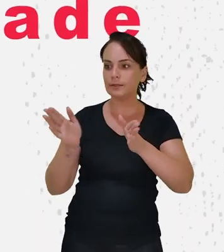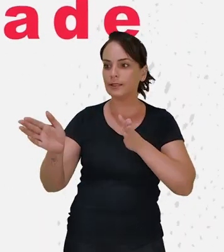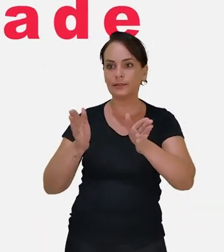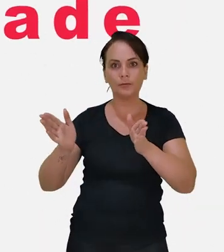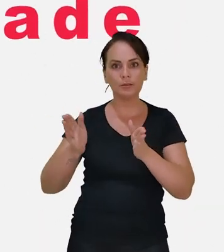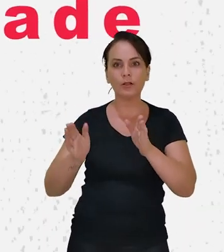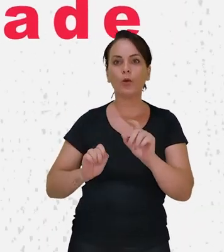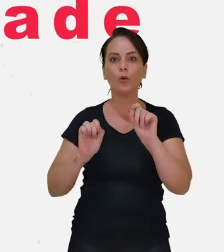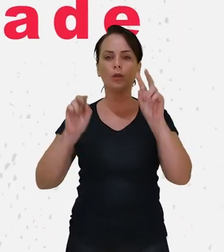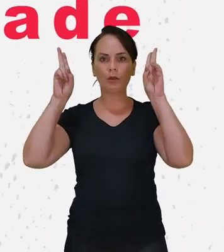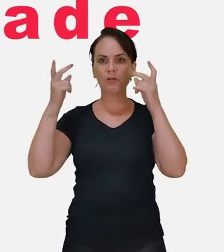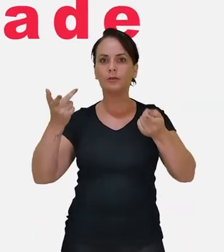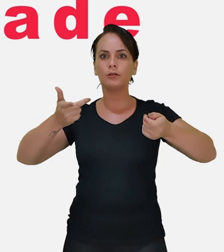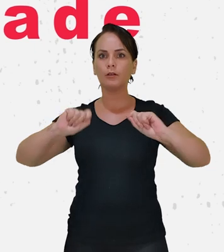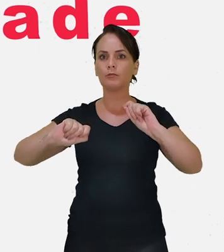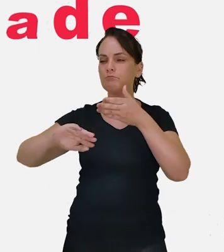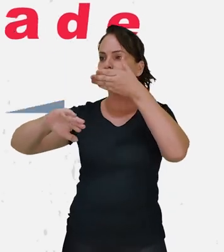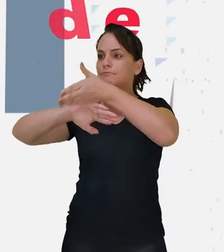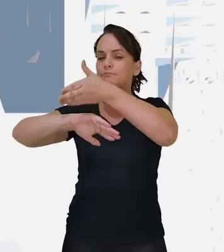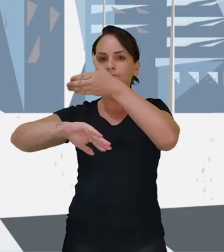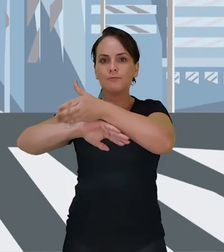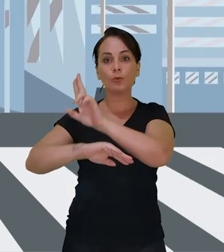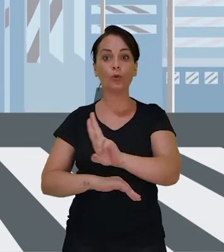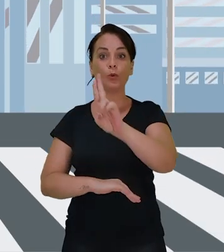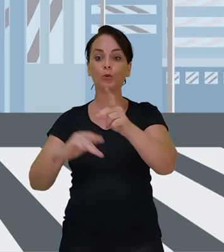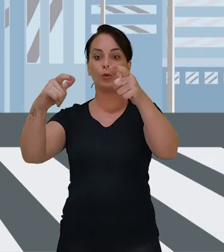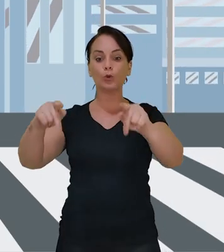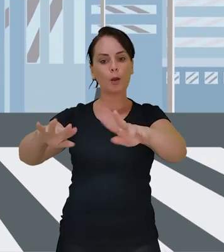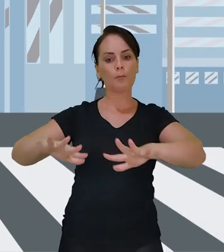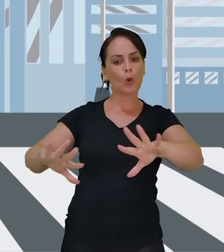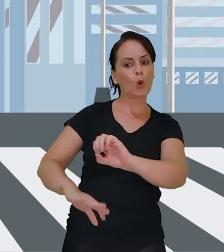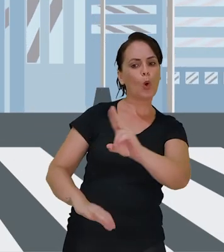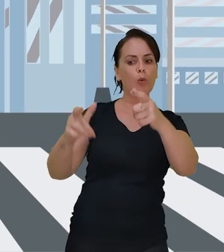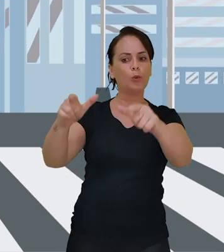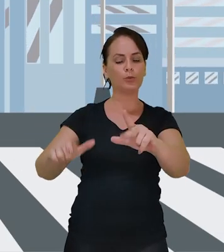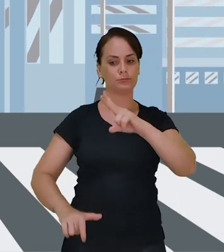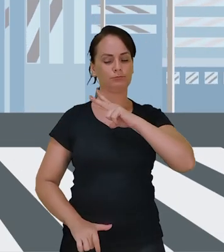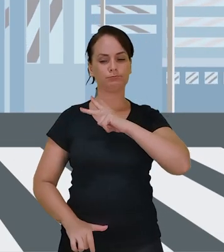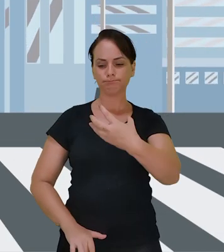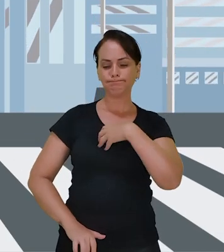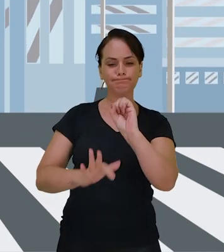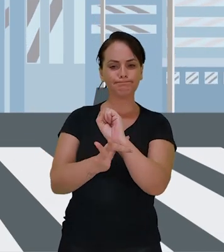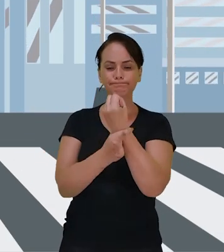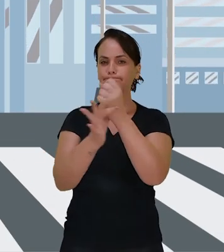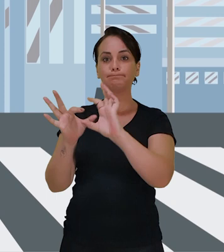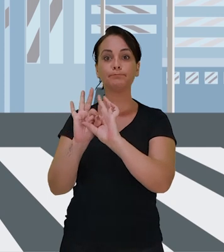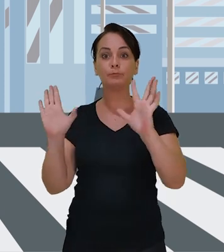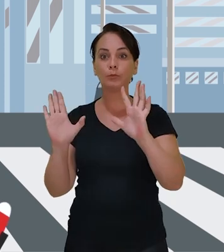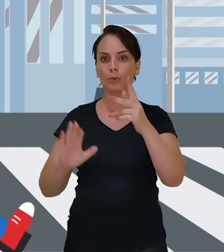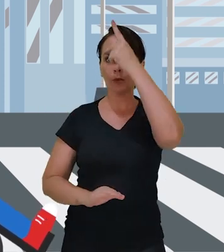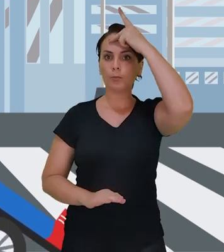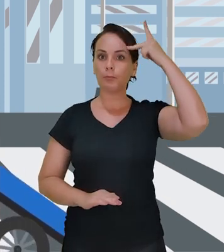Acessibilidade se trata da possibilidade de acesso e uso de um espaço público ou privado, de forma segura e independente,